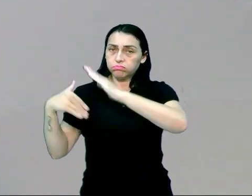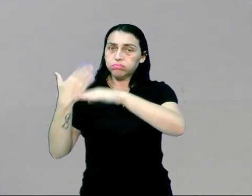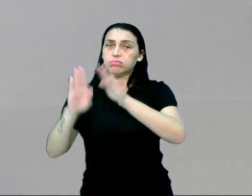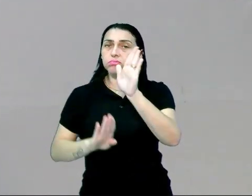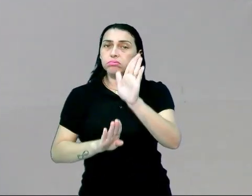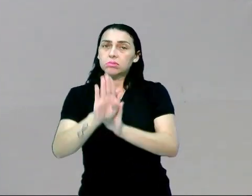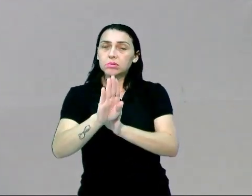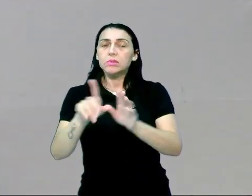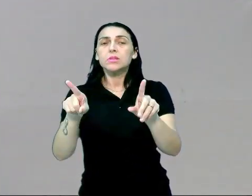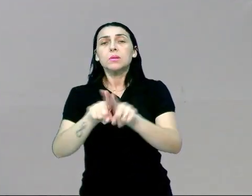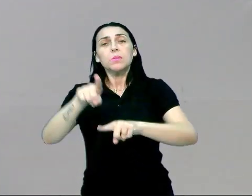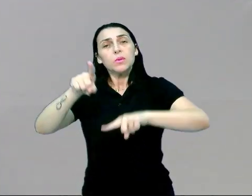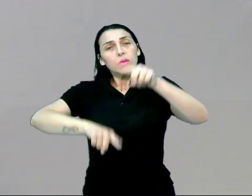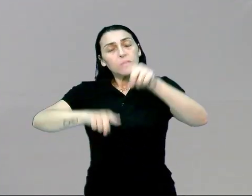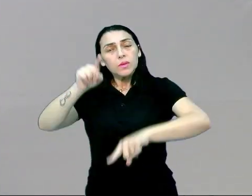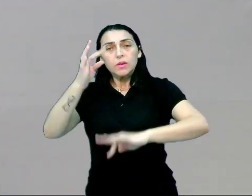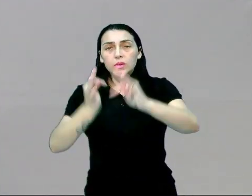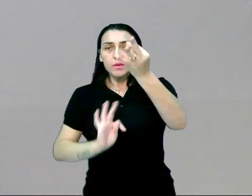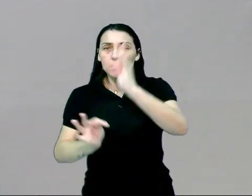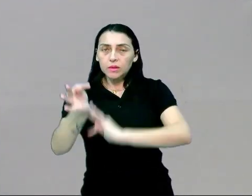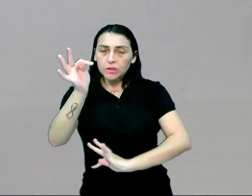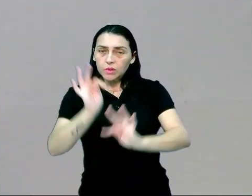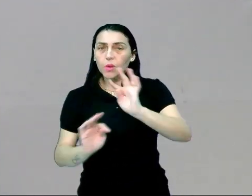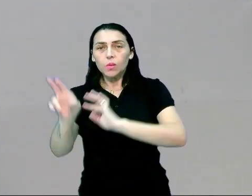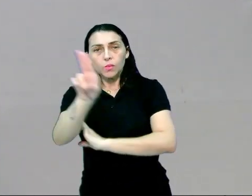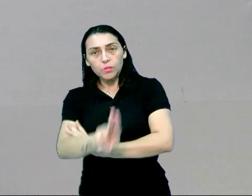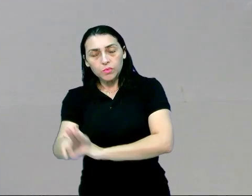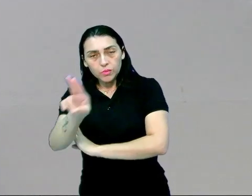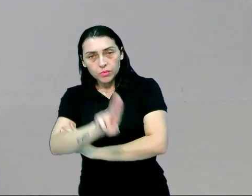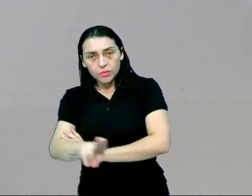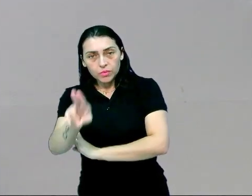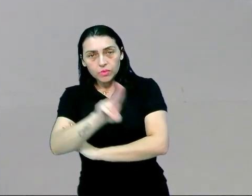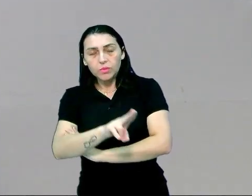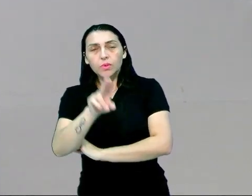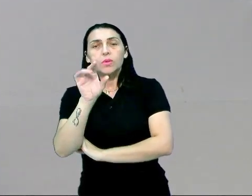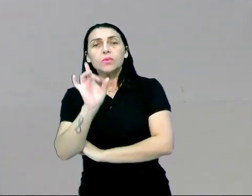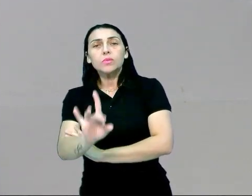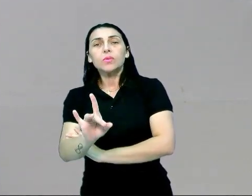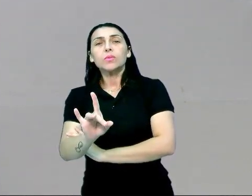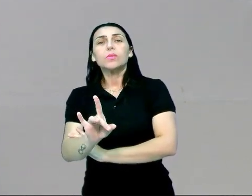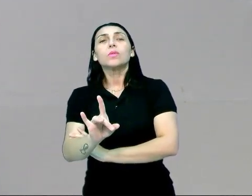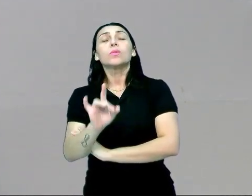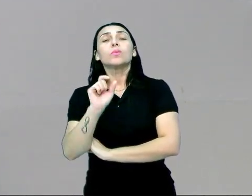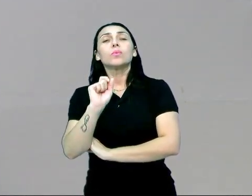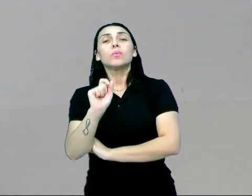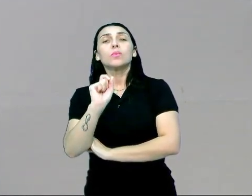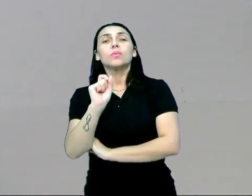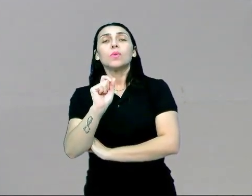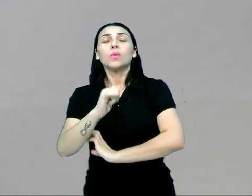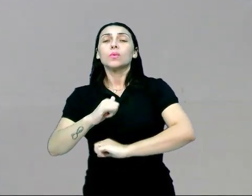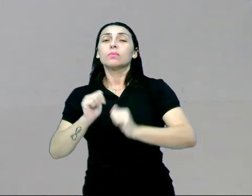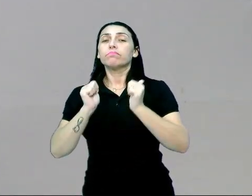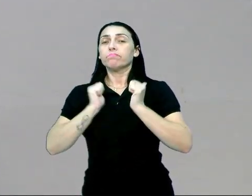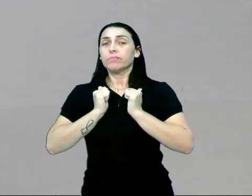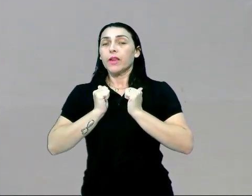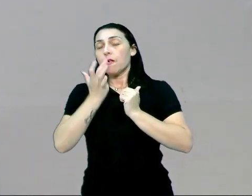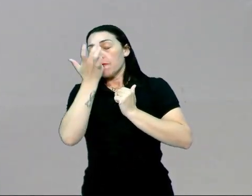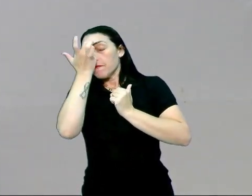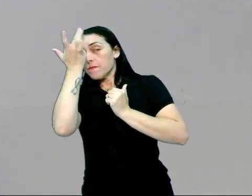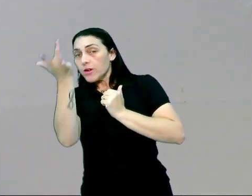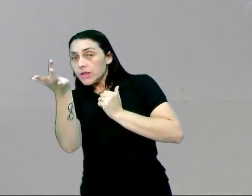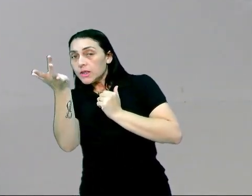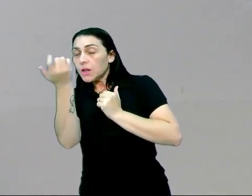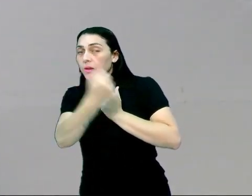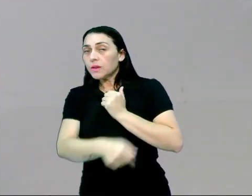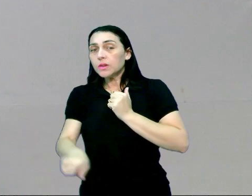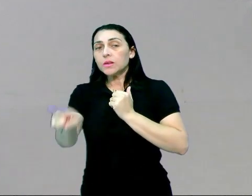gente entende que as ferramentas tecnológicas que a gente utiliza acaba sendo um fator propulsor desse sedentarismo. A gente vai facilitando. Eu